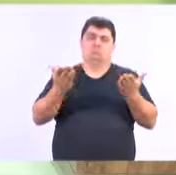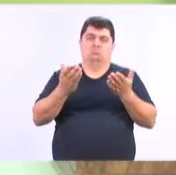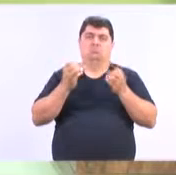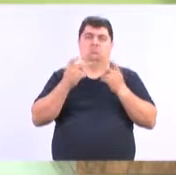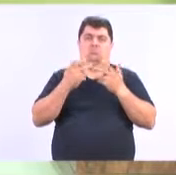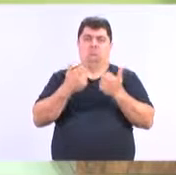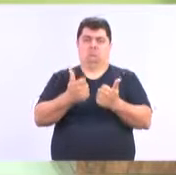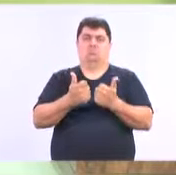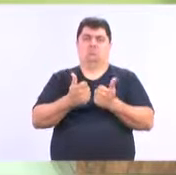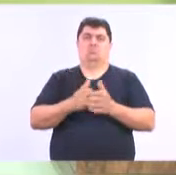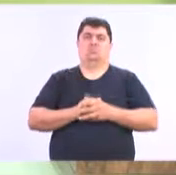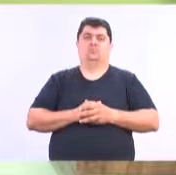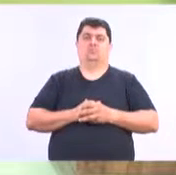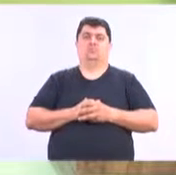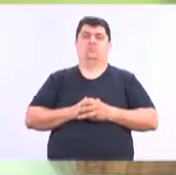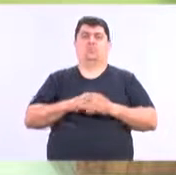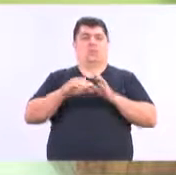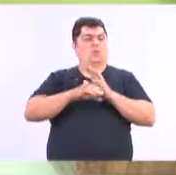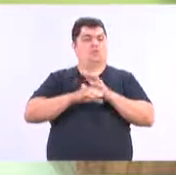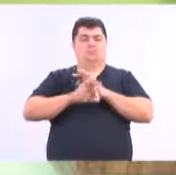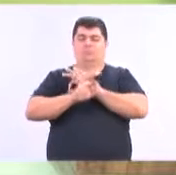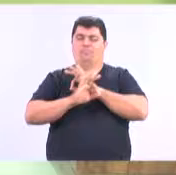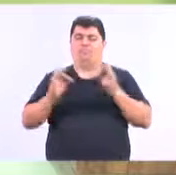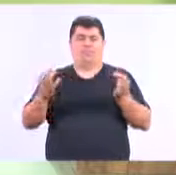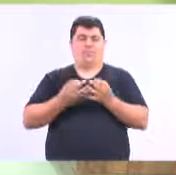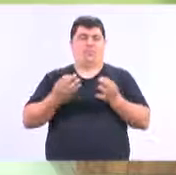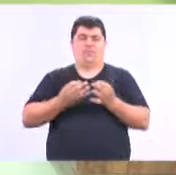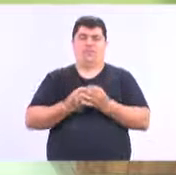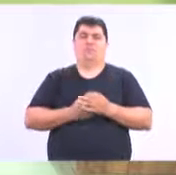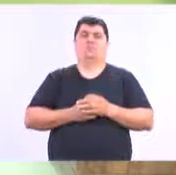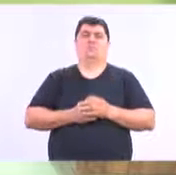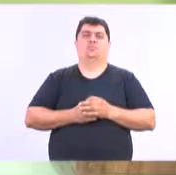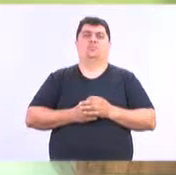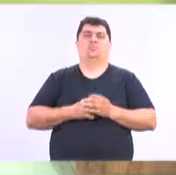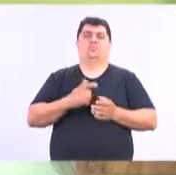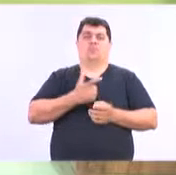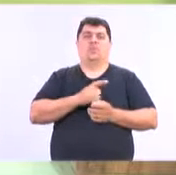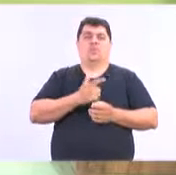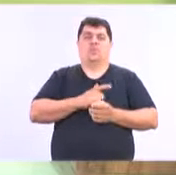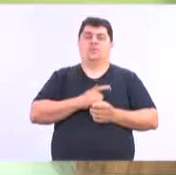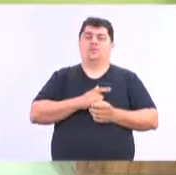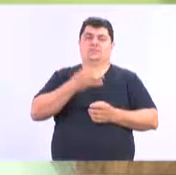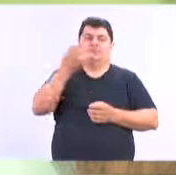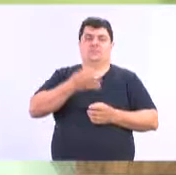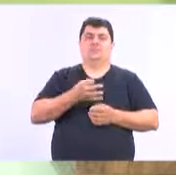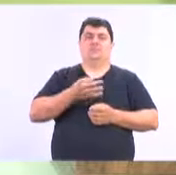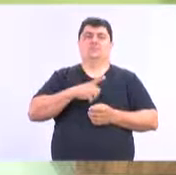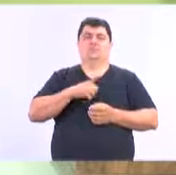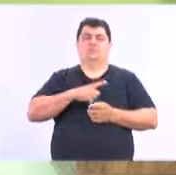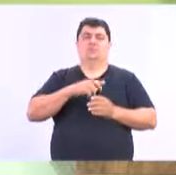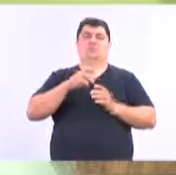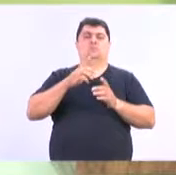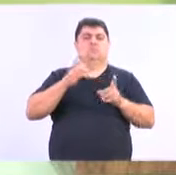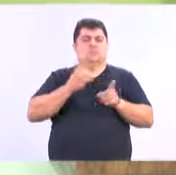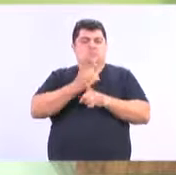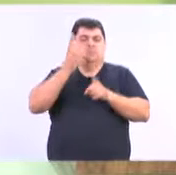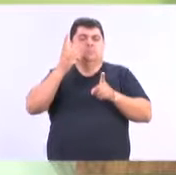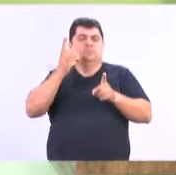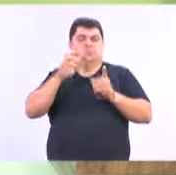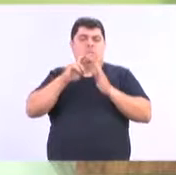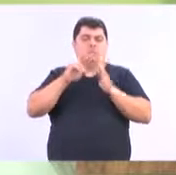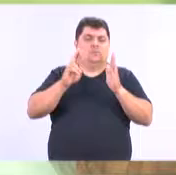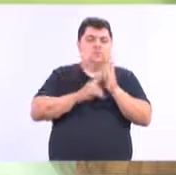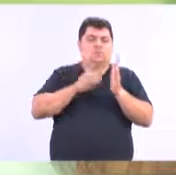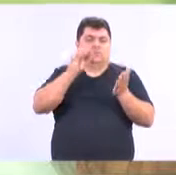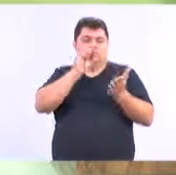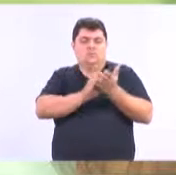do Eliseu sobre a questão das demonstrações contábeis. Ele registrou direitinho aqui, desde a parte de identificação, de registrar, de acumular